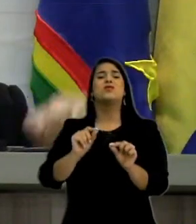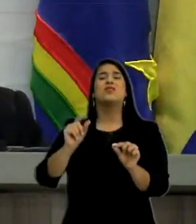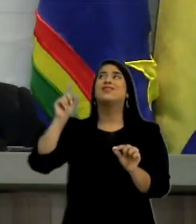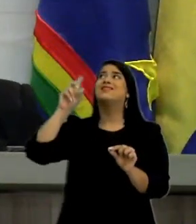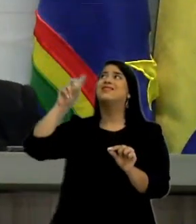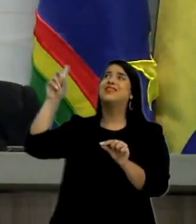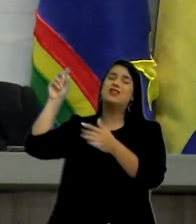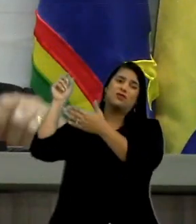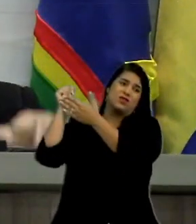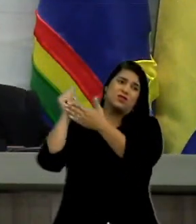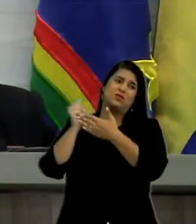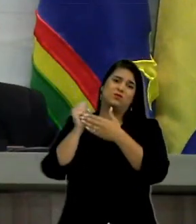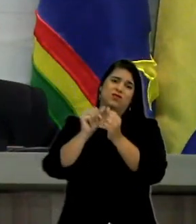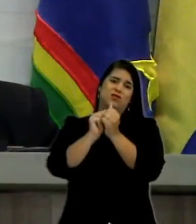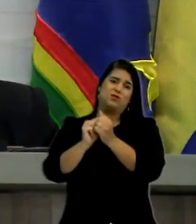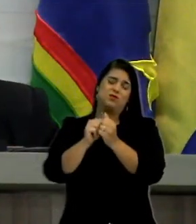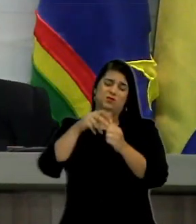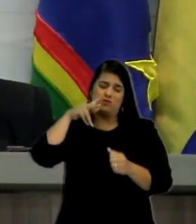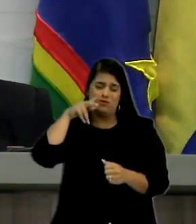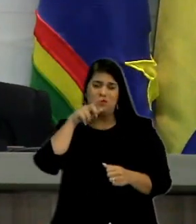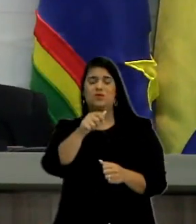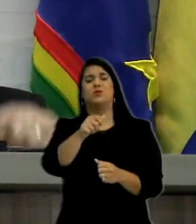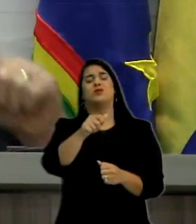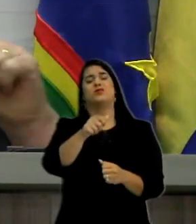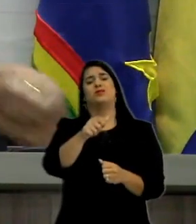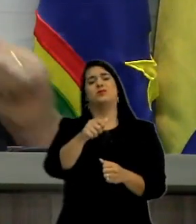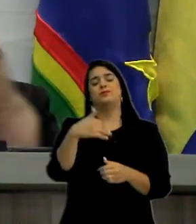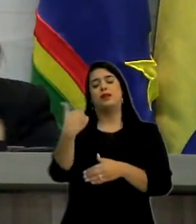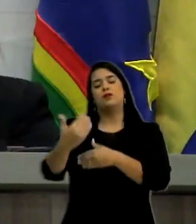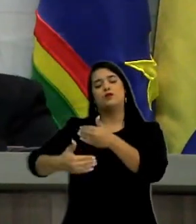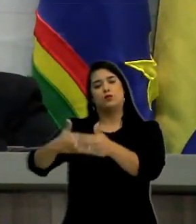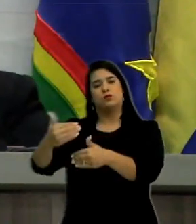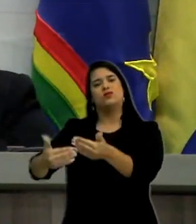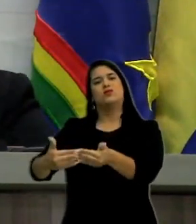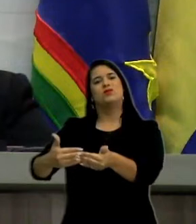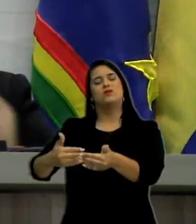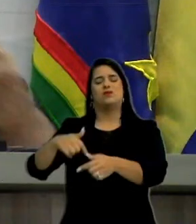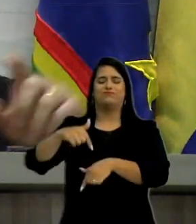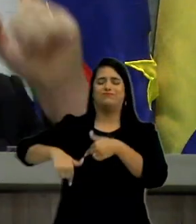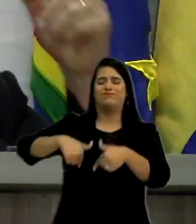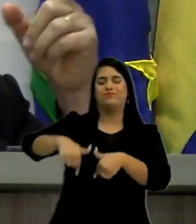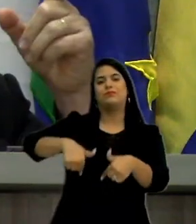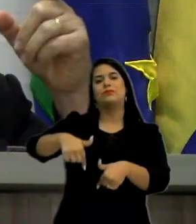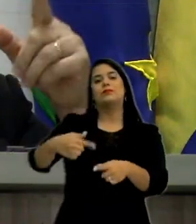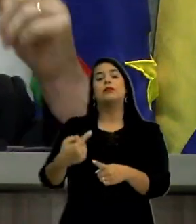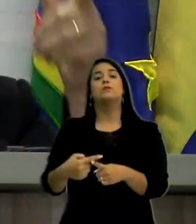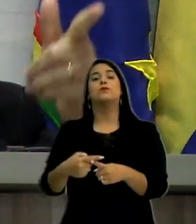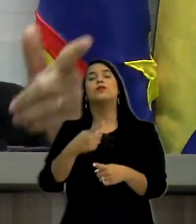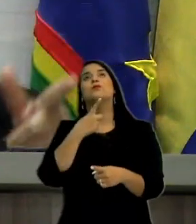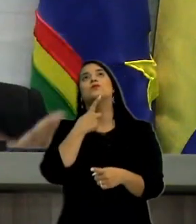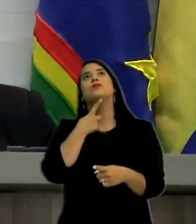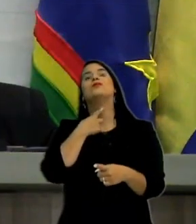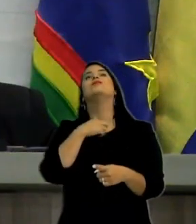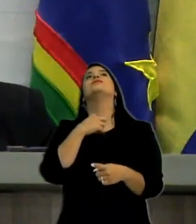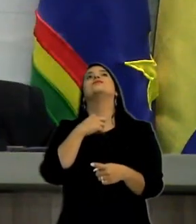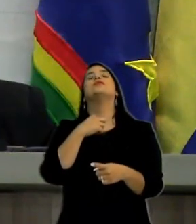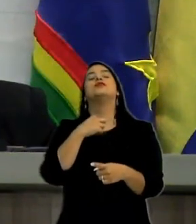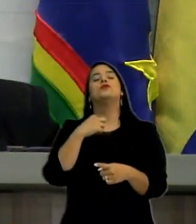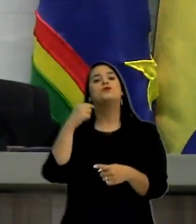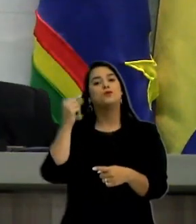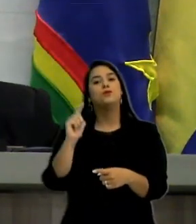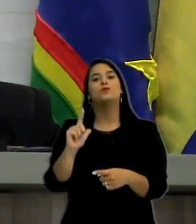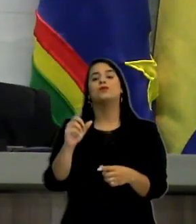ali junto com nós, que nos dá força para que a gente possa partir para a luta, porque quem tem a vontade já tem a metade de um